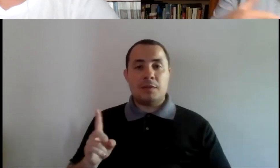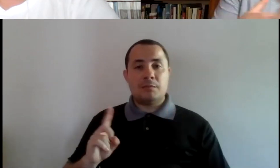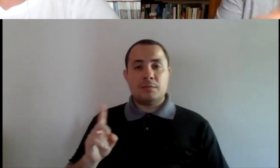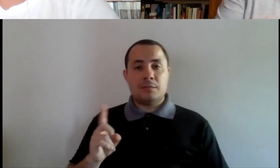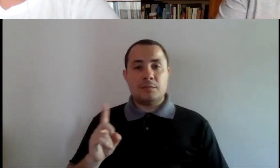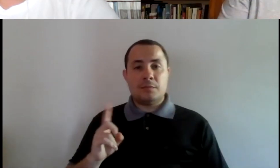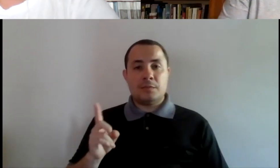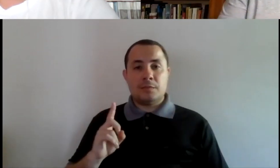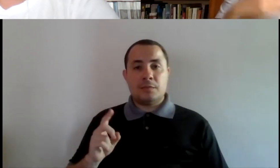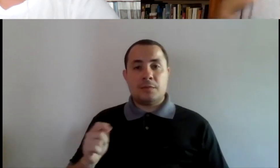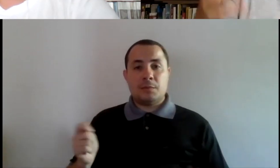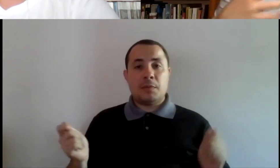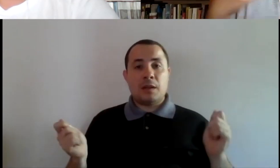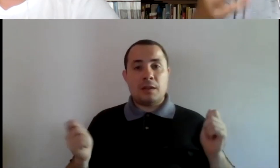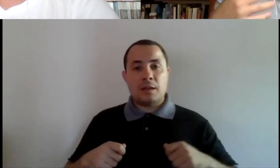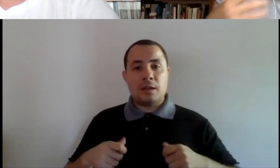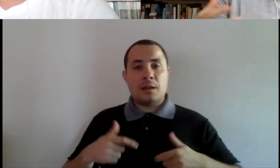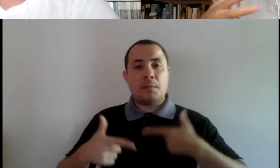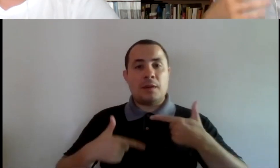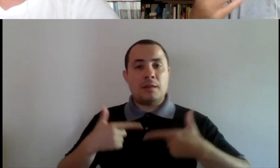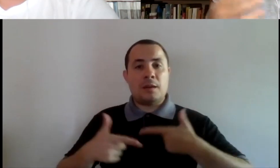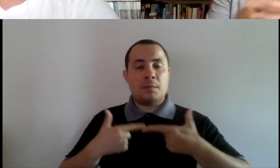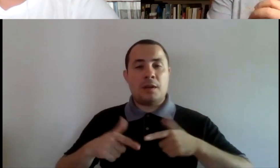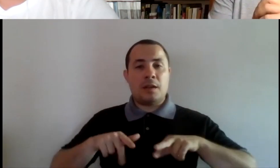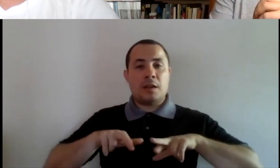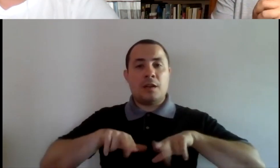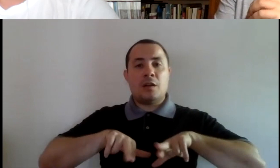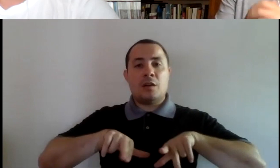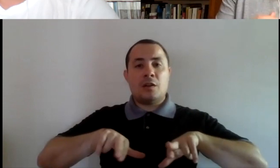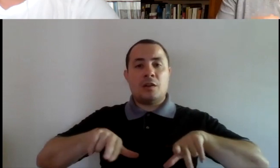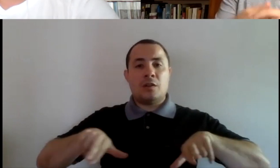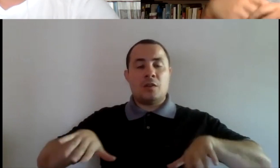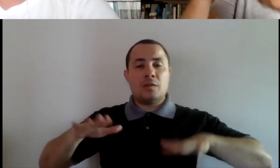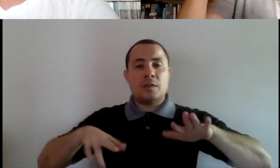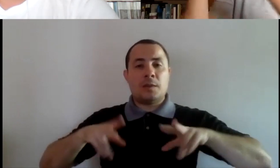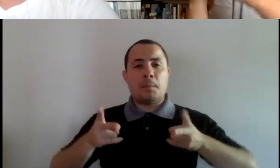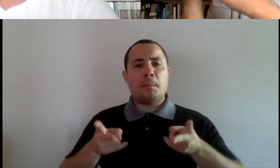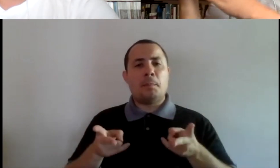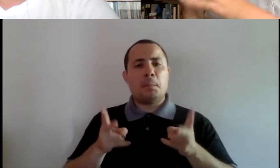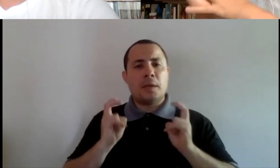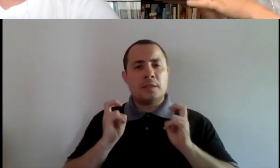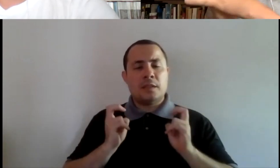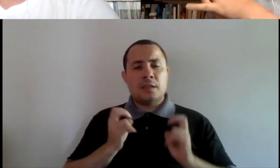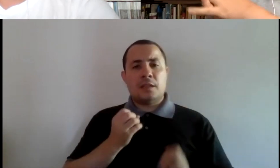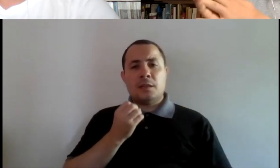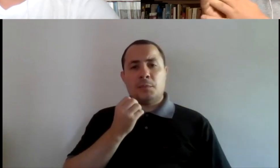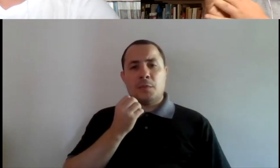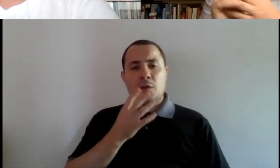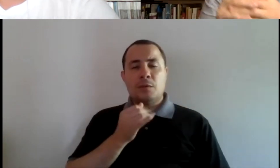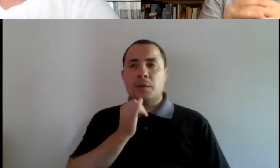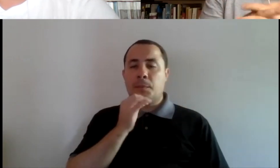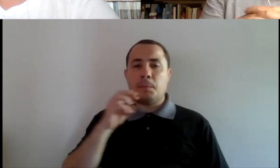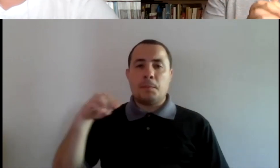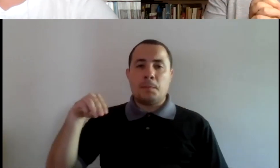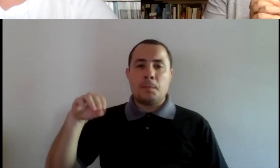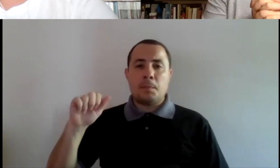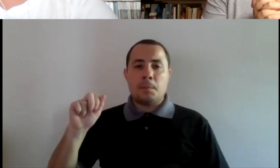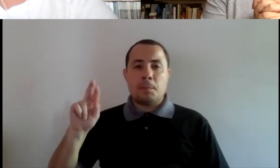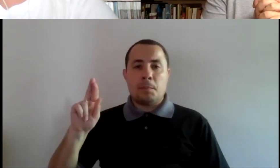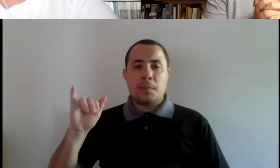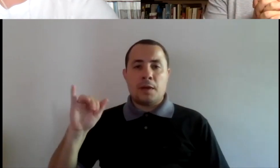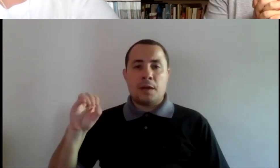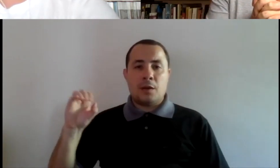trabalhar coisas que transformam aquele... E assim, a gente percebe de imediato, quer dizer, olhando a Mário de Andrade, a biblioteca que é aqui do lado,